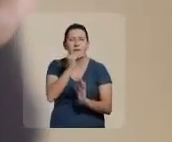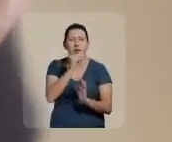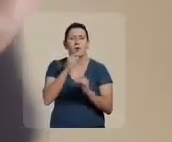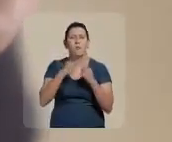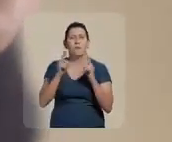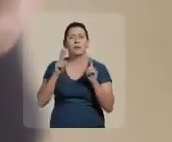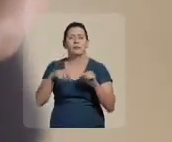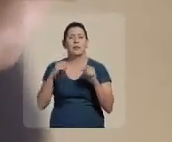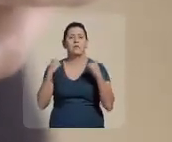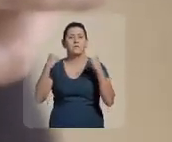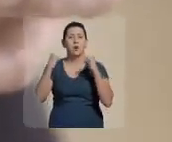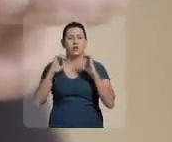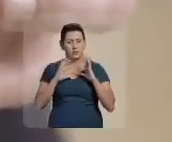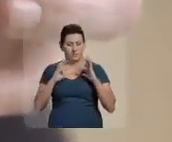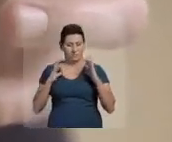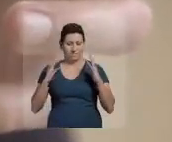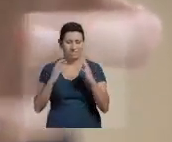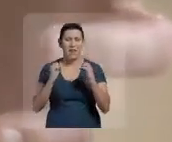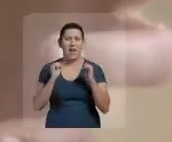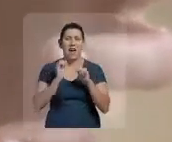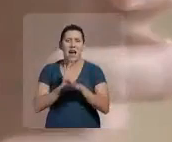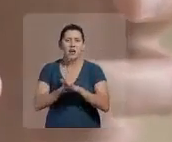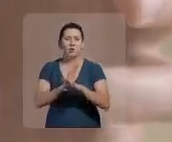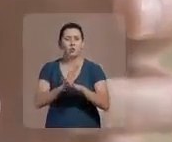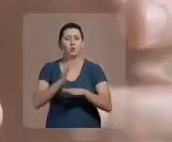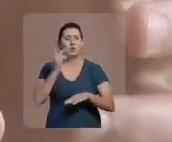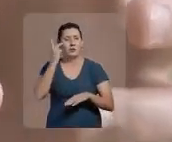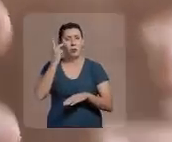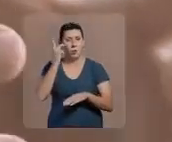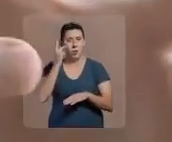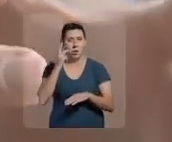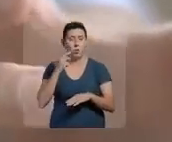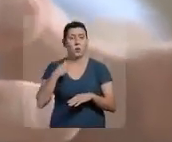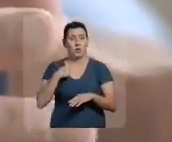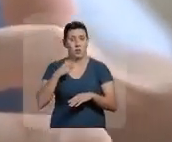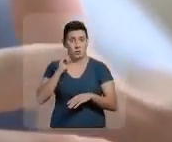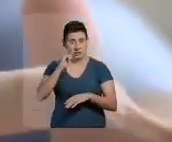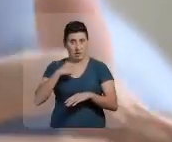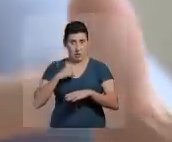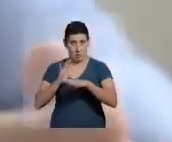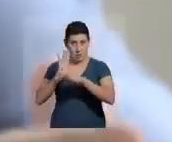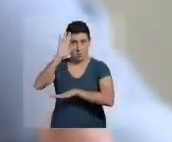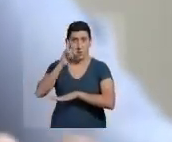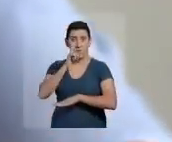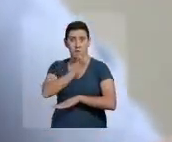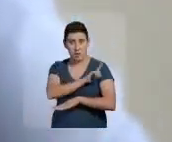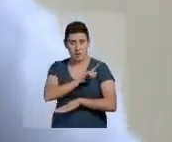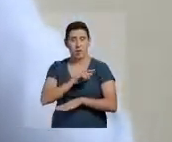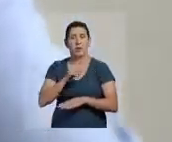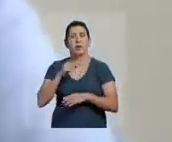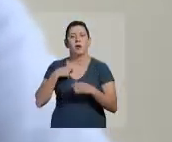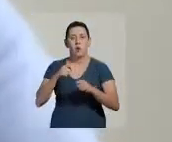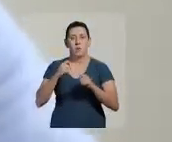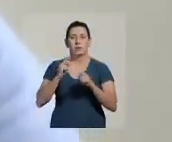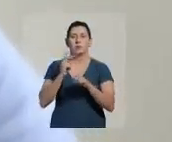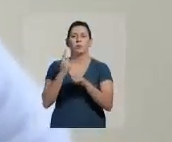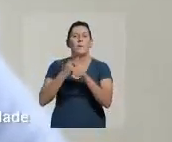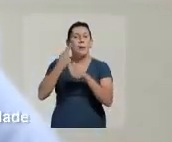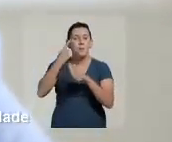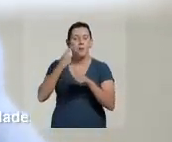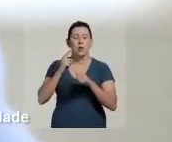abraça a cidade para mim. Então, para mim está muito claro que ao ser prefeito da cidade, você tem que começar desse cinturão para